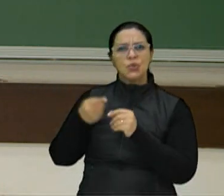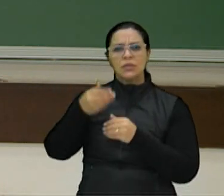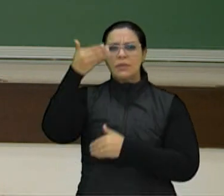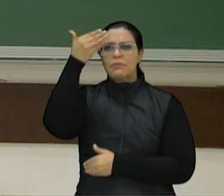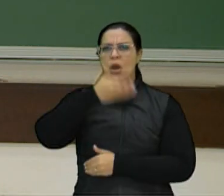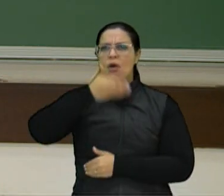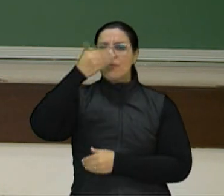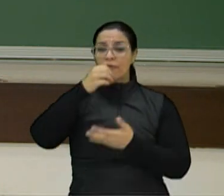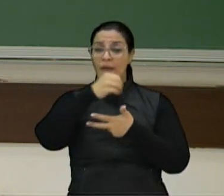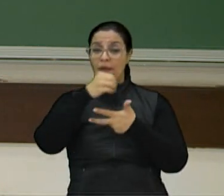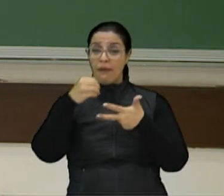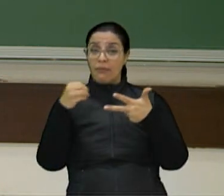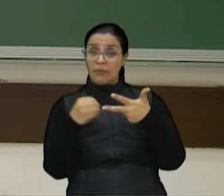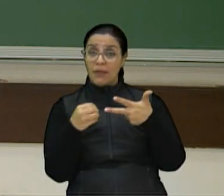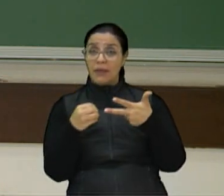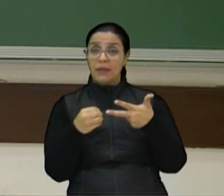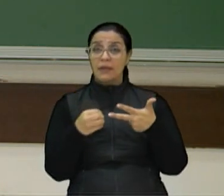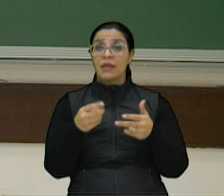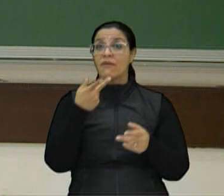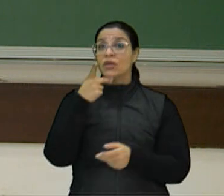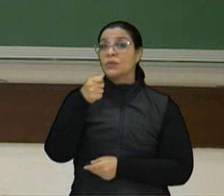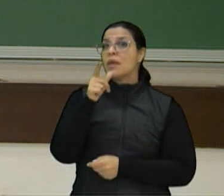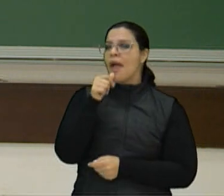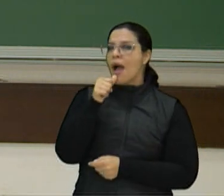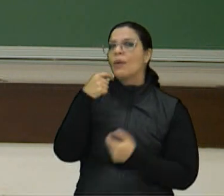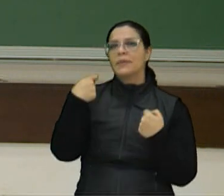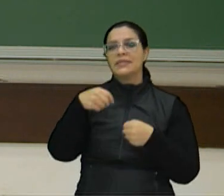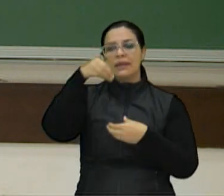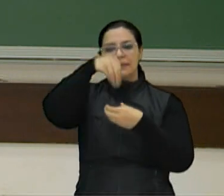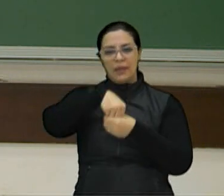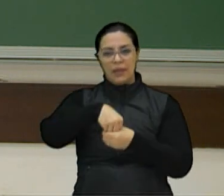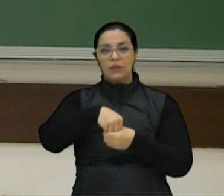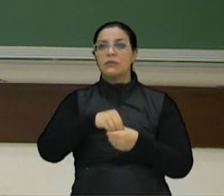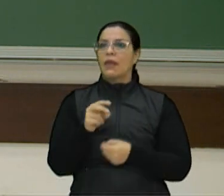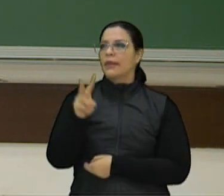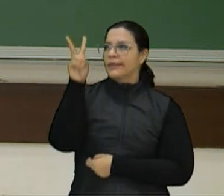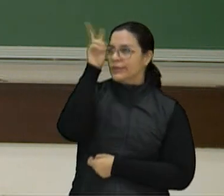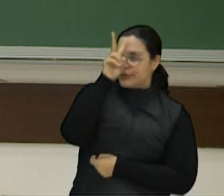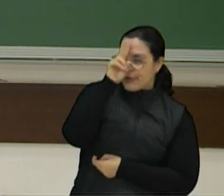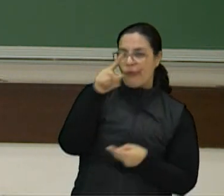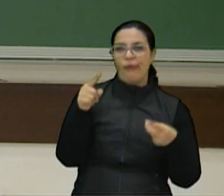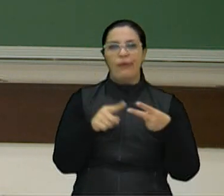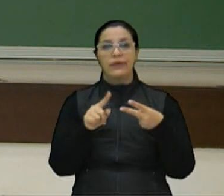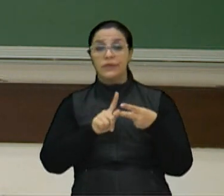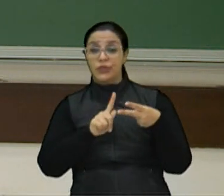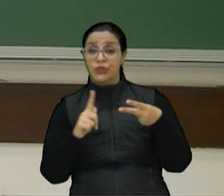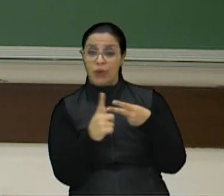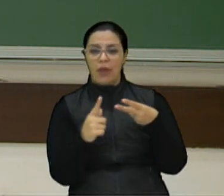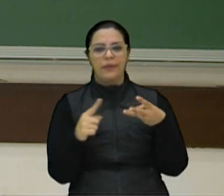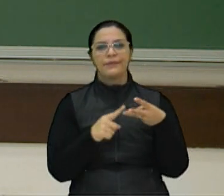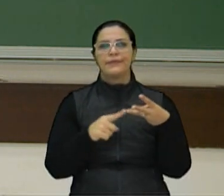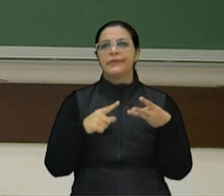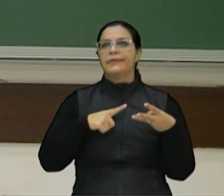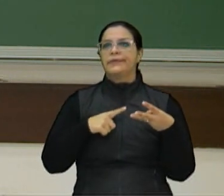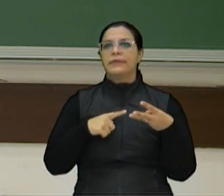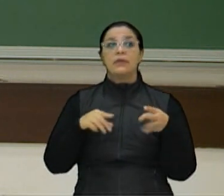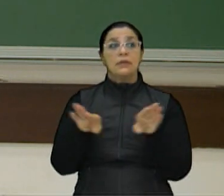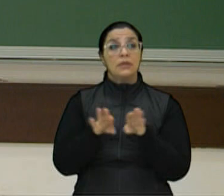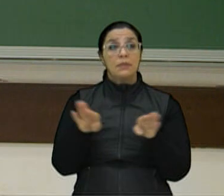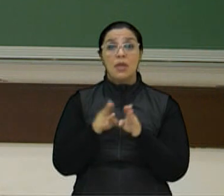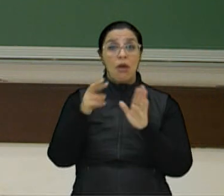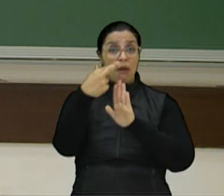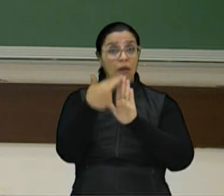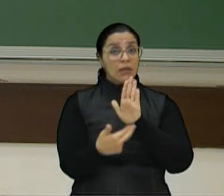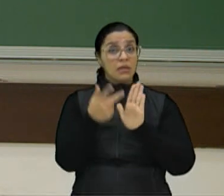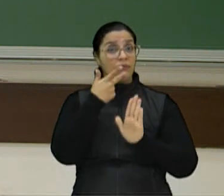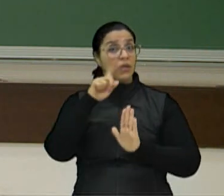provas do Enem, que água não tenha sido cobrada. Ou em história, ou em geografia. Geografia extremamente comum. Inclusive,